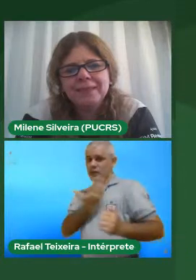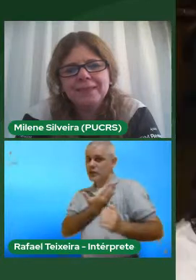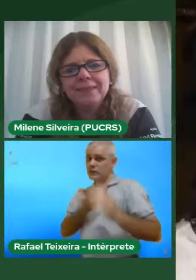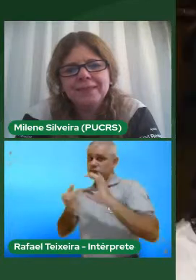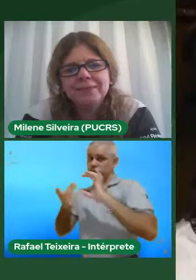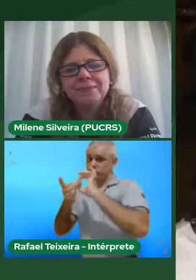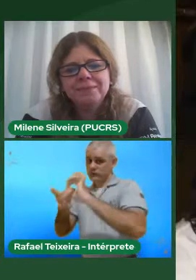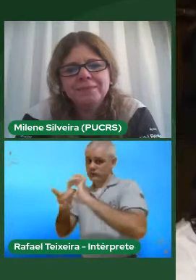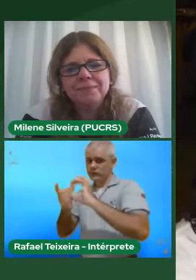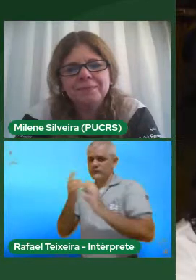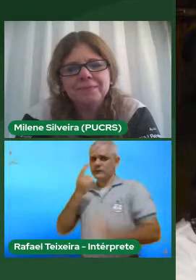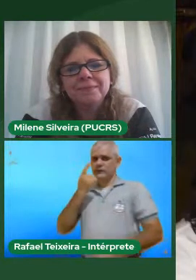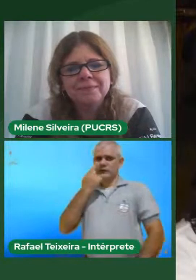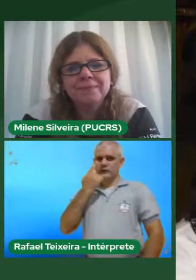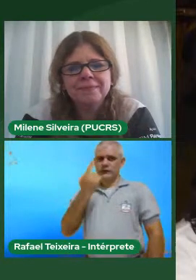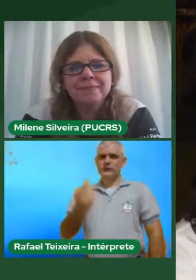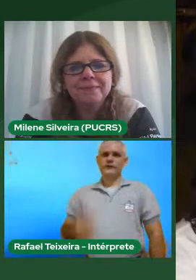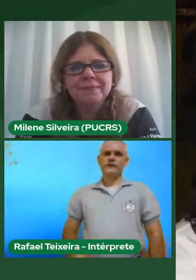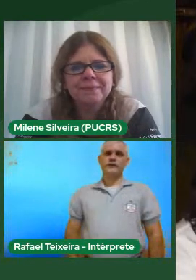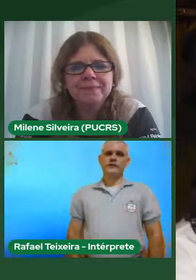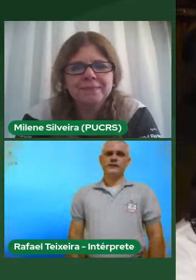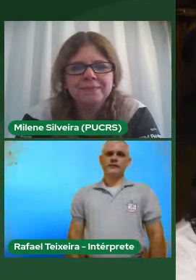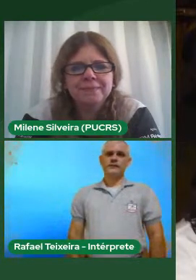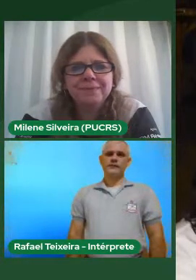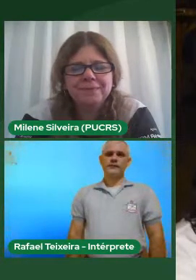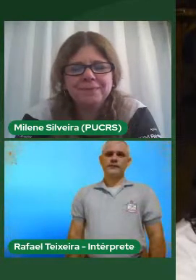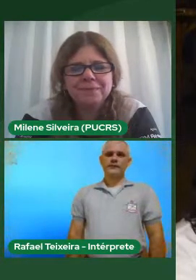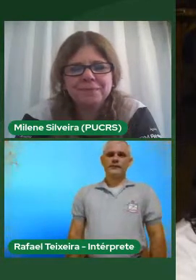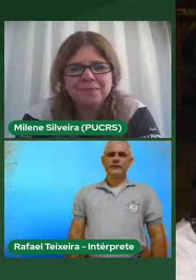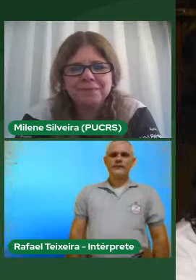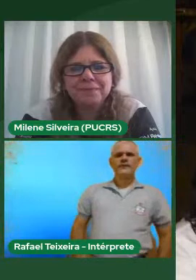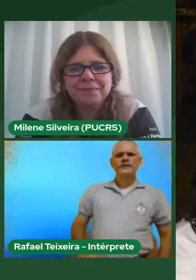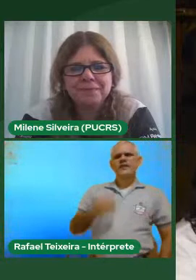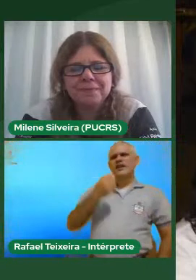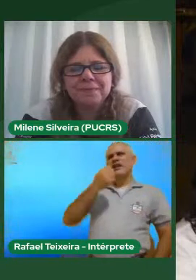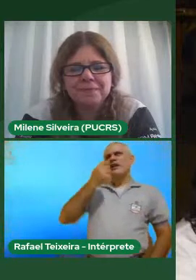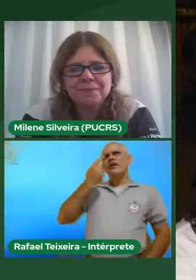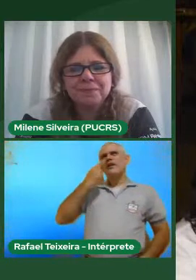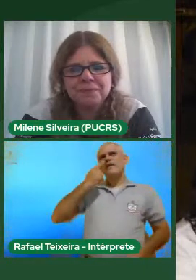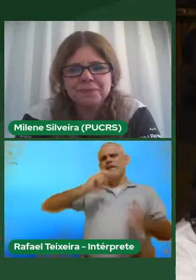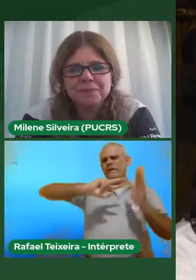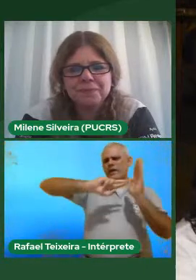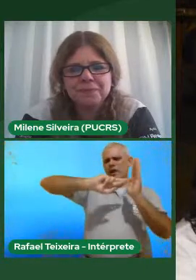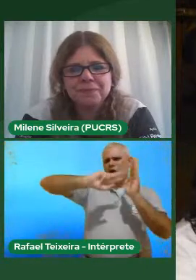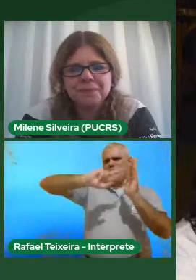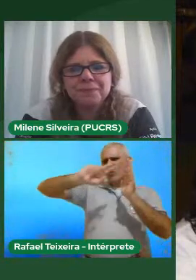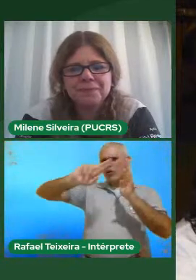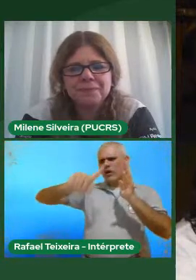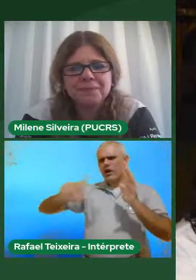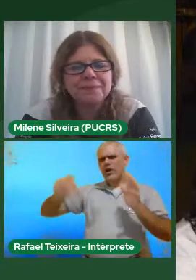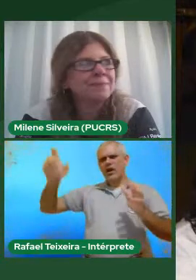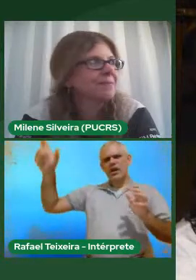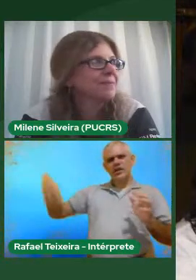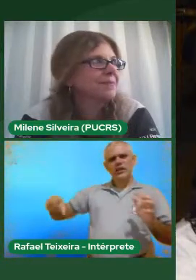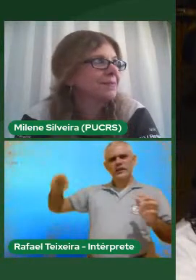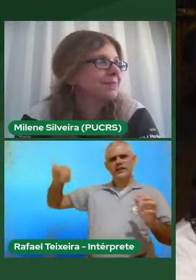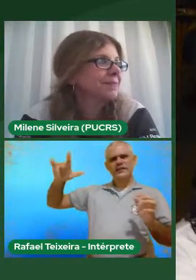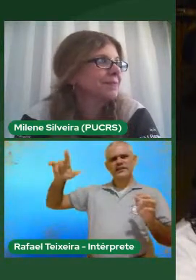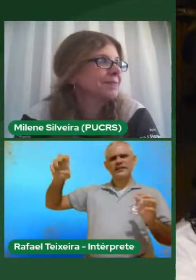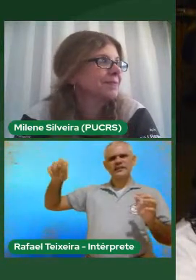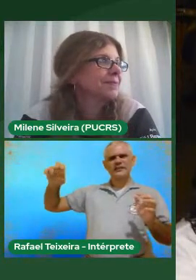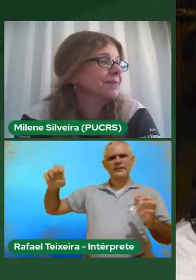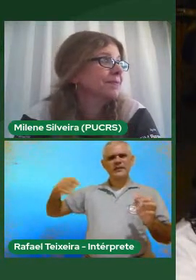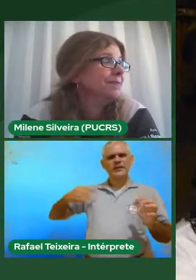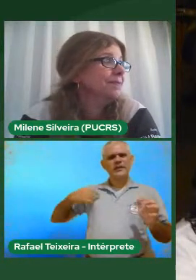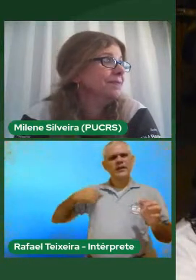trajetória. Acho que se eu tivesse que destacar uma das várias contribuições da Milene para a comunidade de IHC, seria o investimento no Wake e